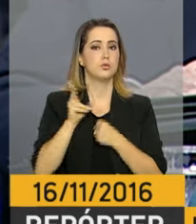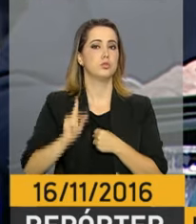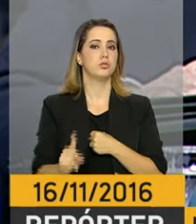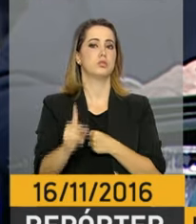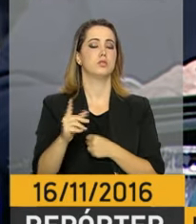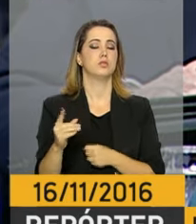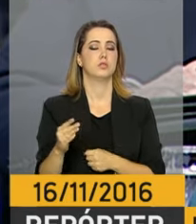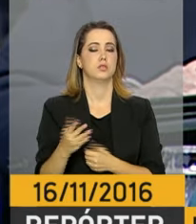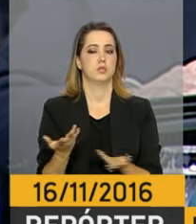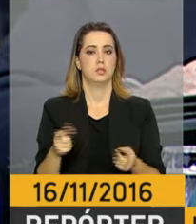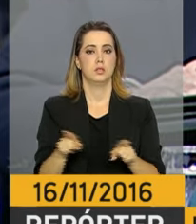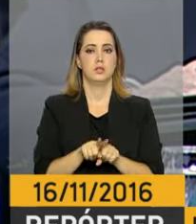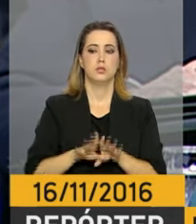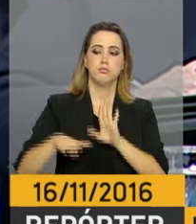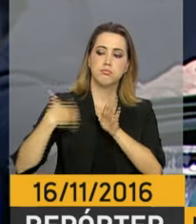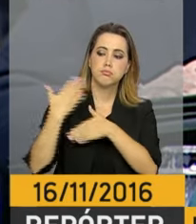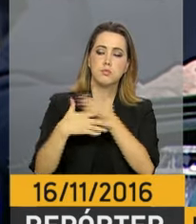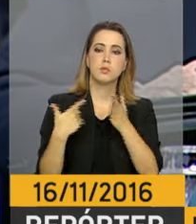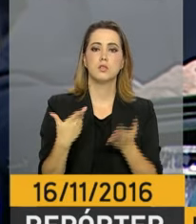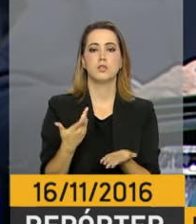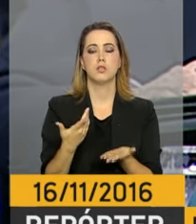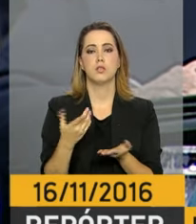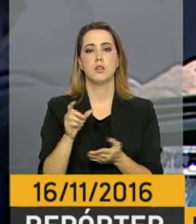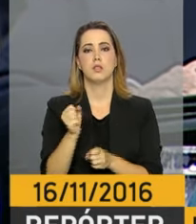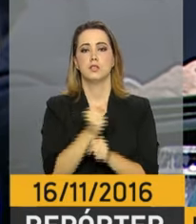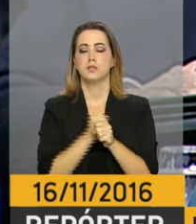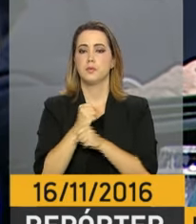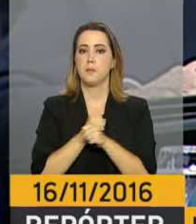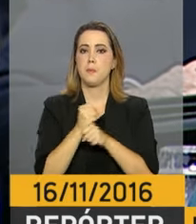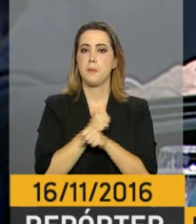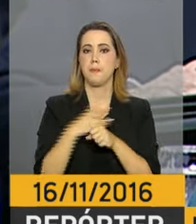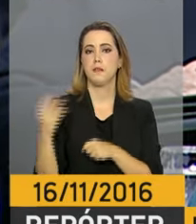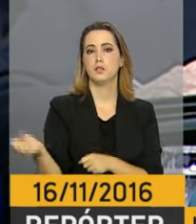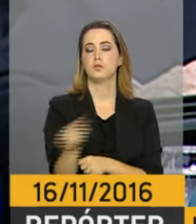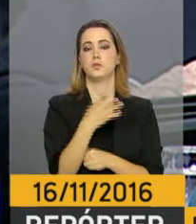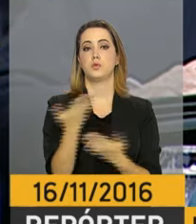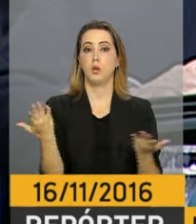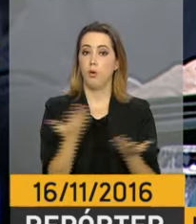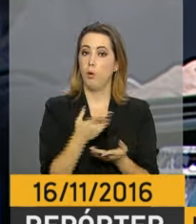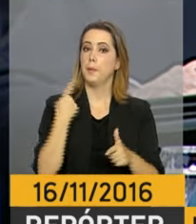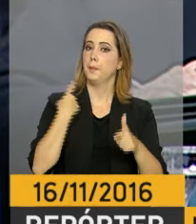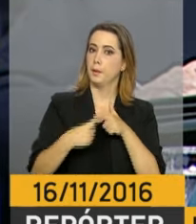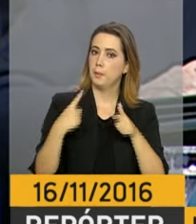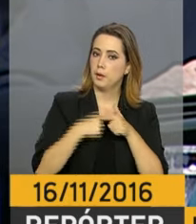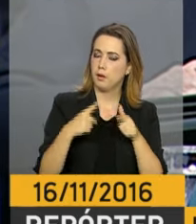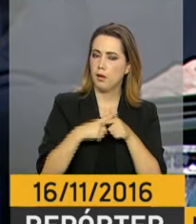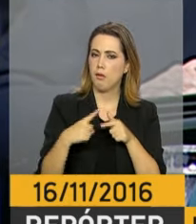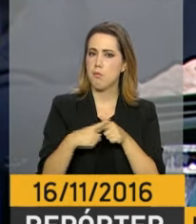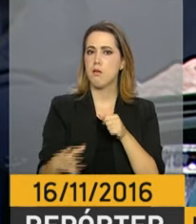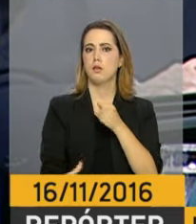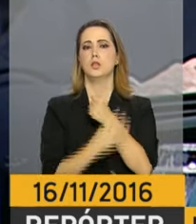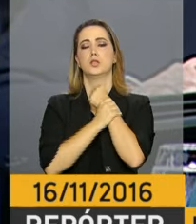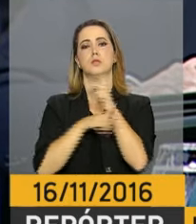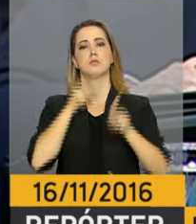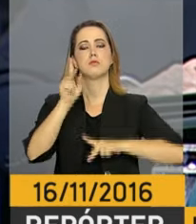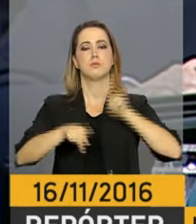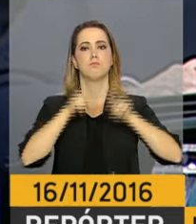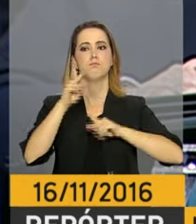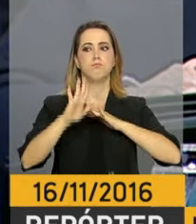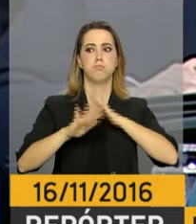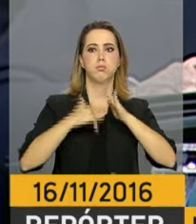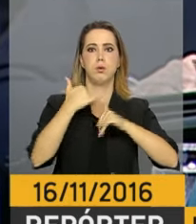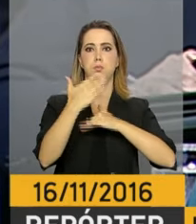últimos anos e décadas ninguém aqui ignora é que as ameaças a segurança pública se tornam